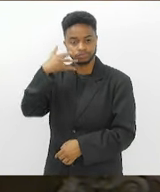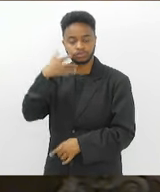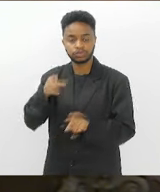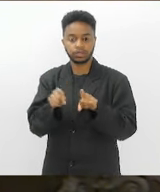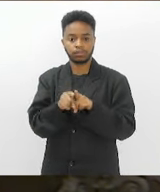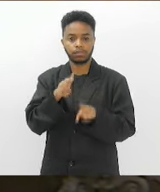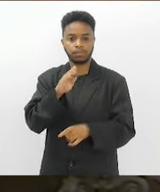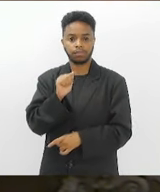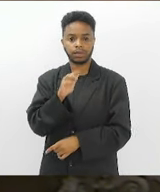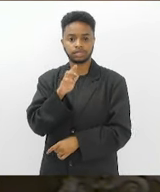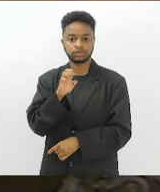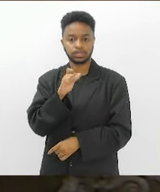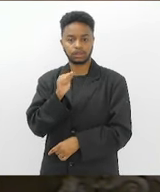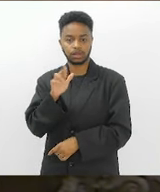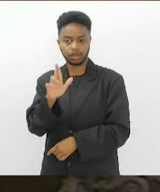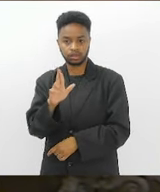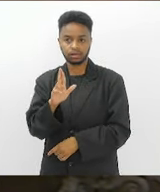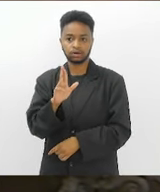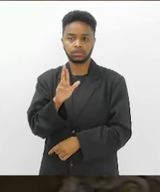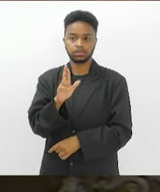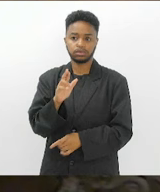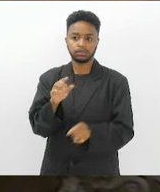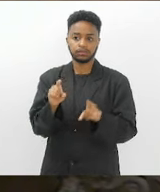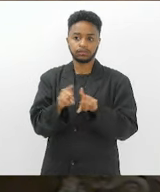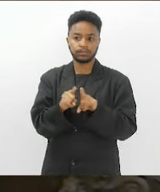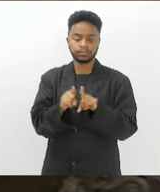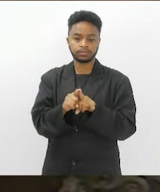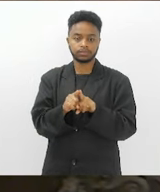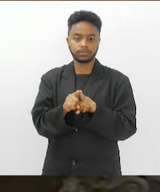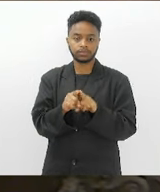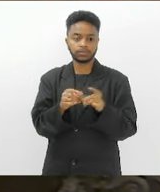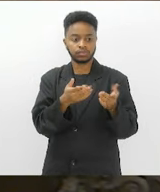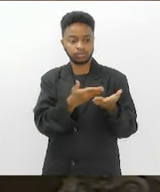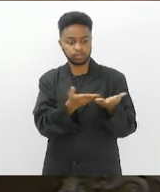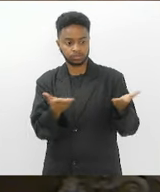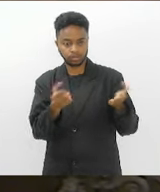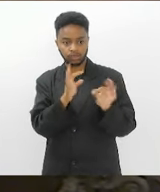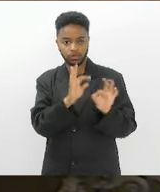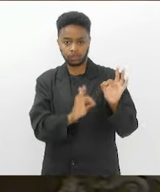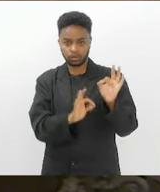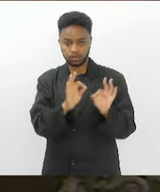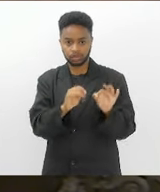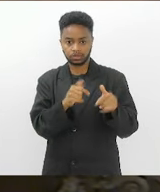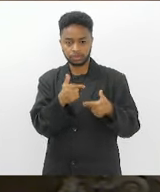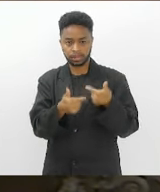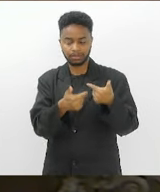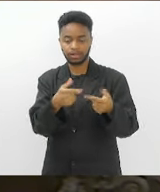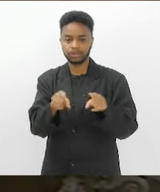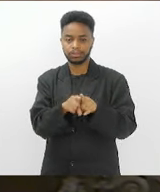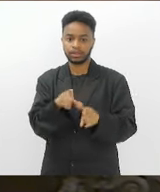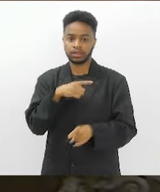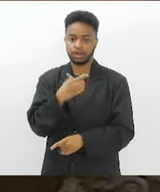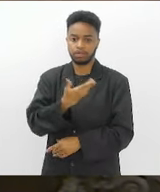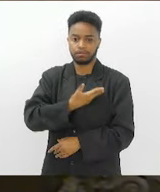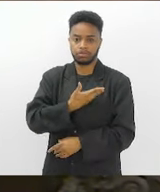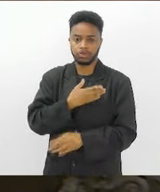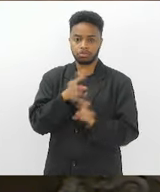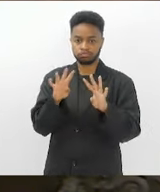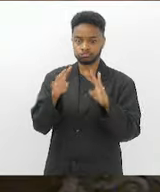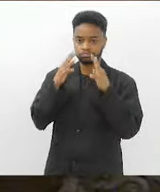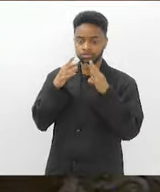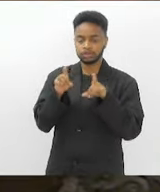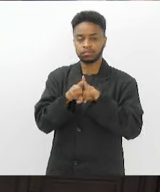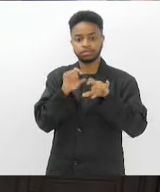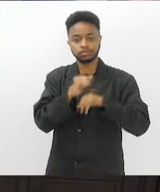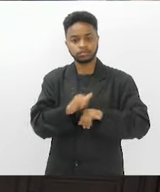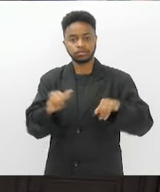a iniciativa do Munir em presidir esse trabalho, ter aqui amigos nessa plateia, está falando para o Brasil pela